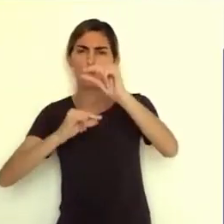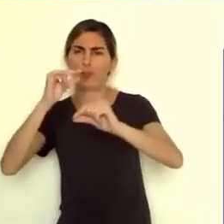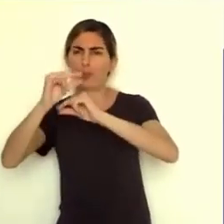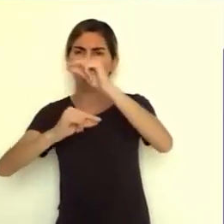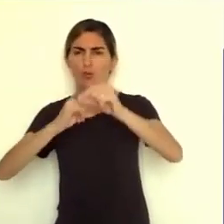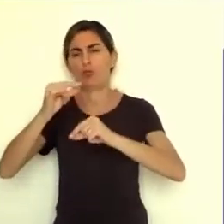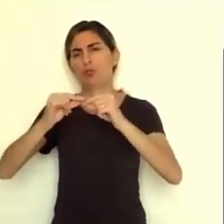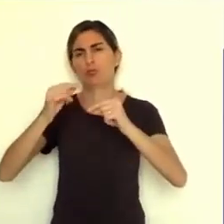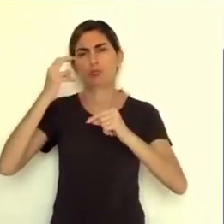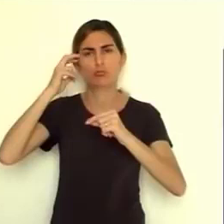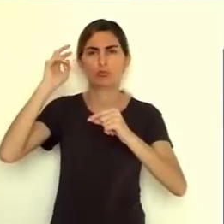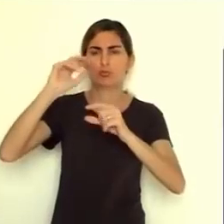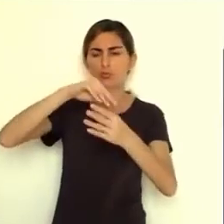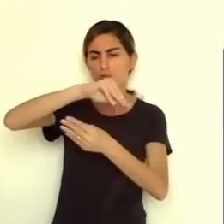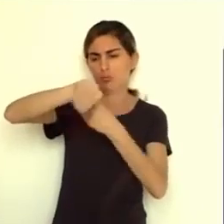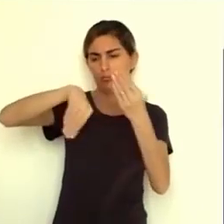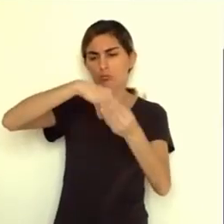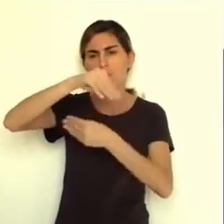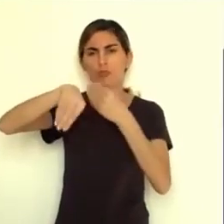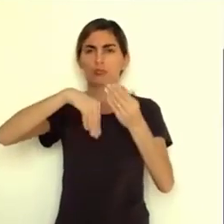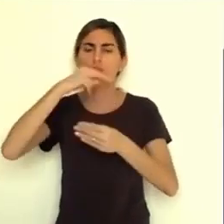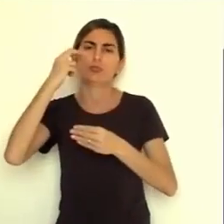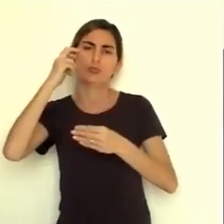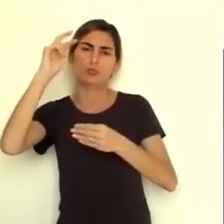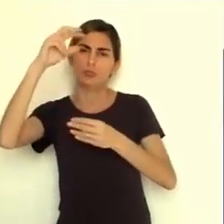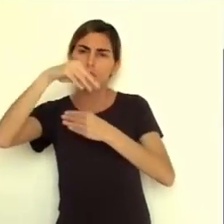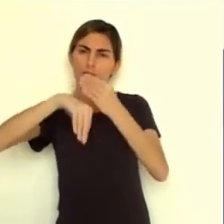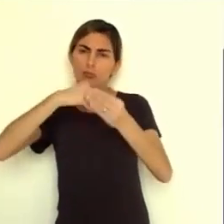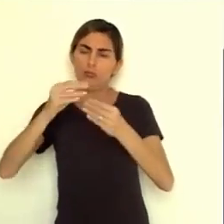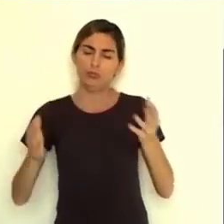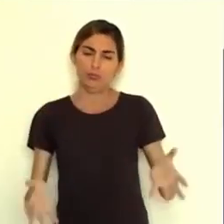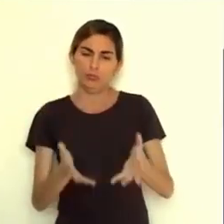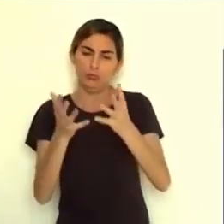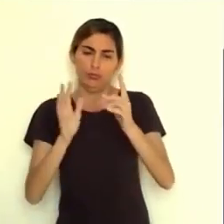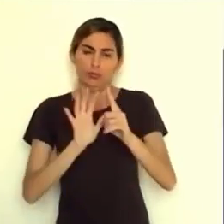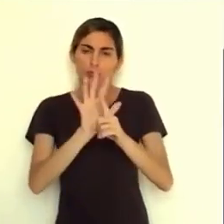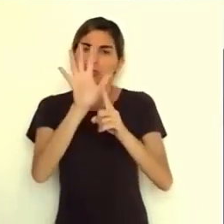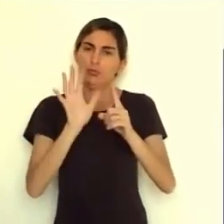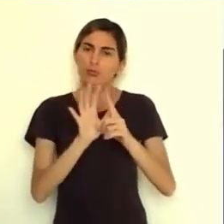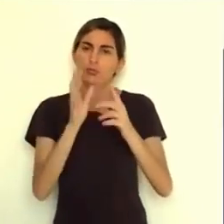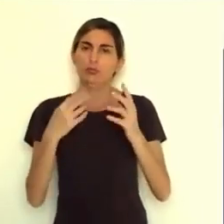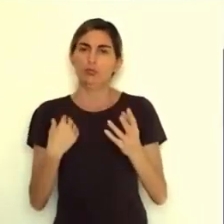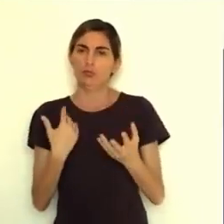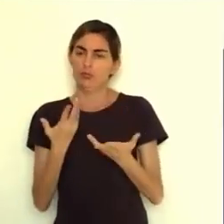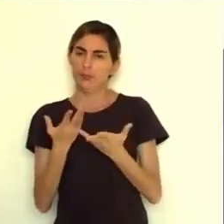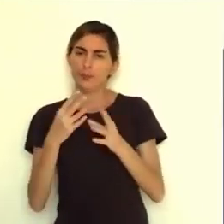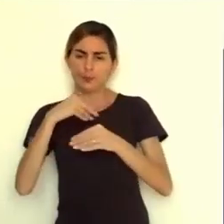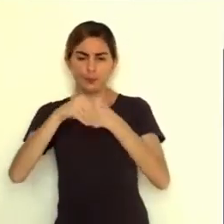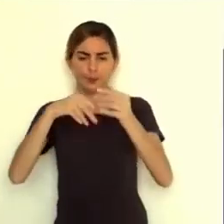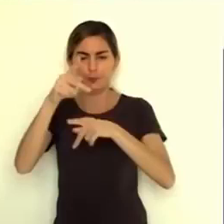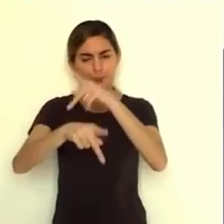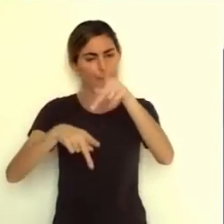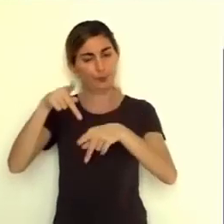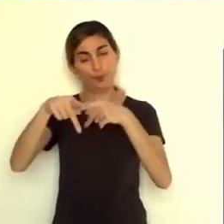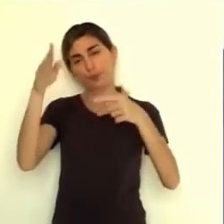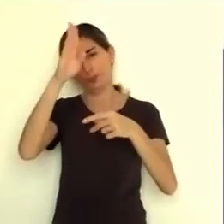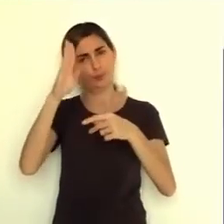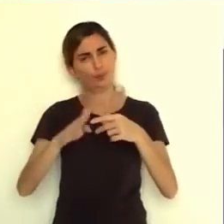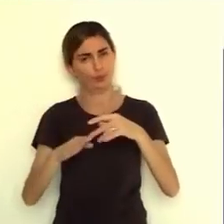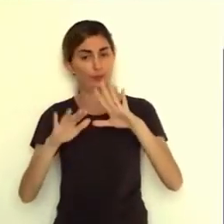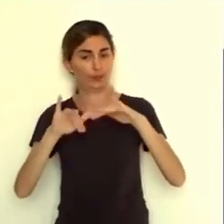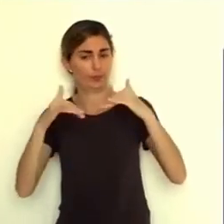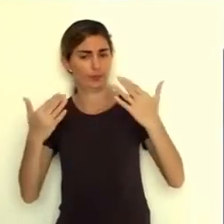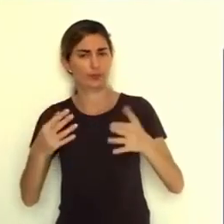pouco dessa composição e mesclaram mais aspectos, mais influências ainda a essa composição